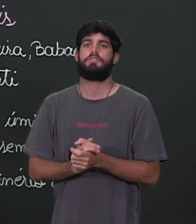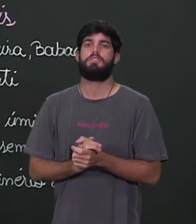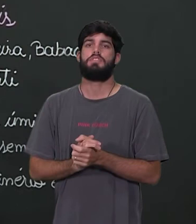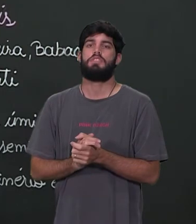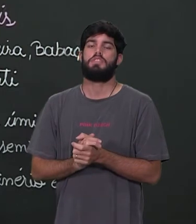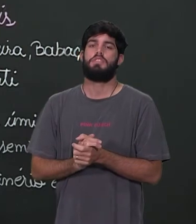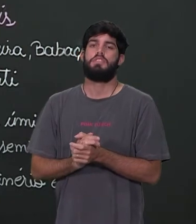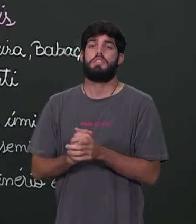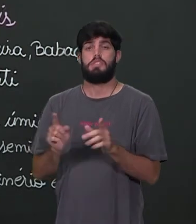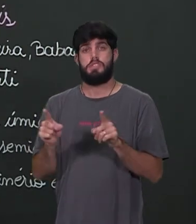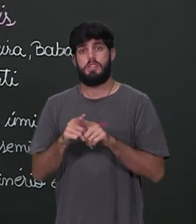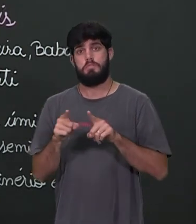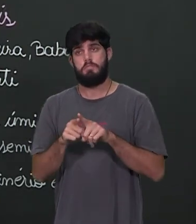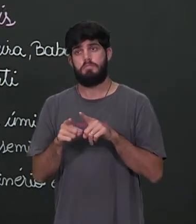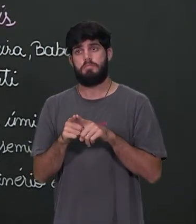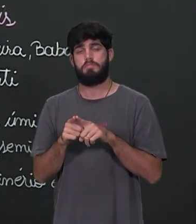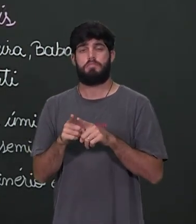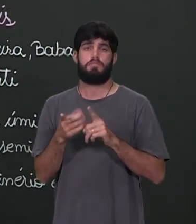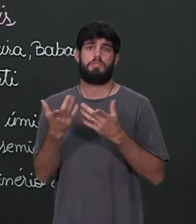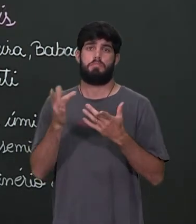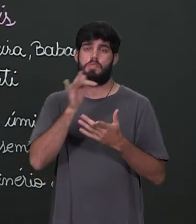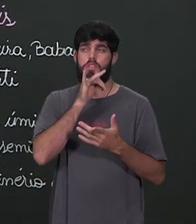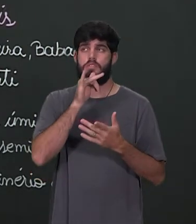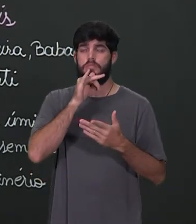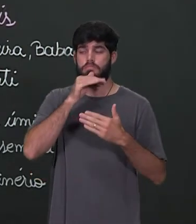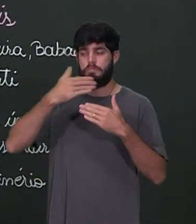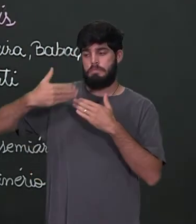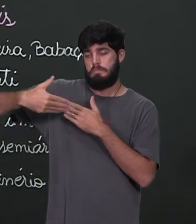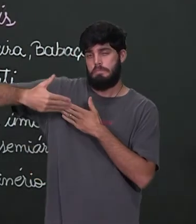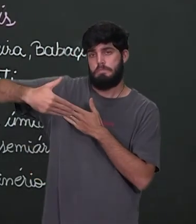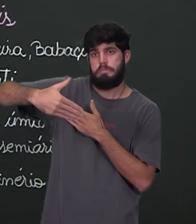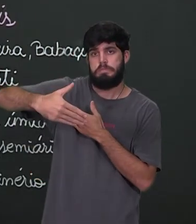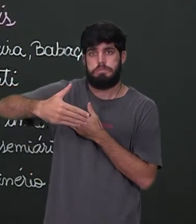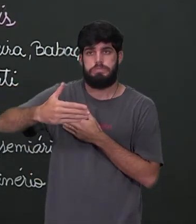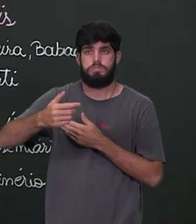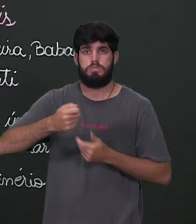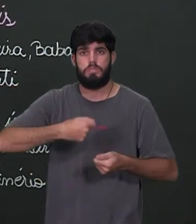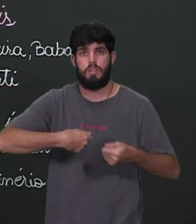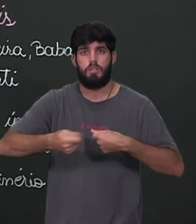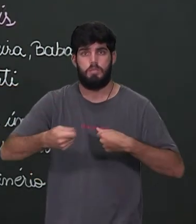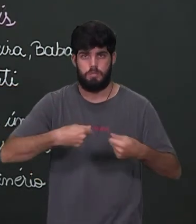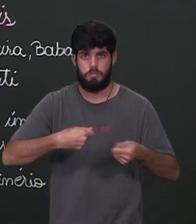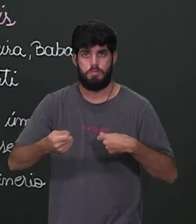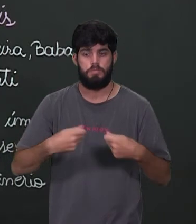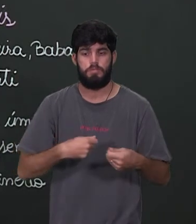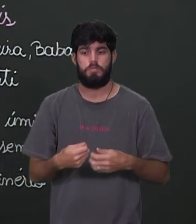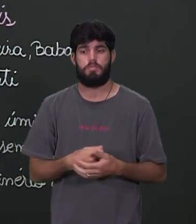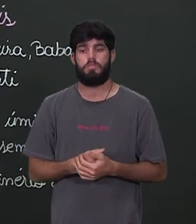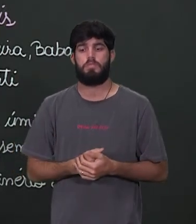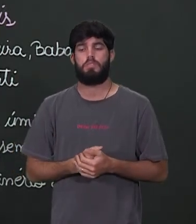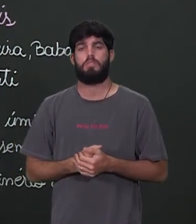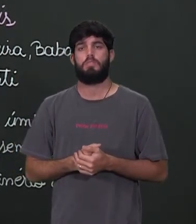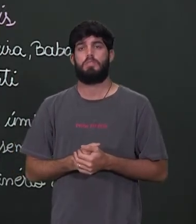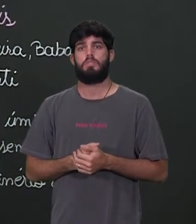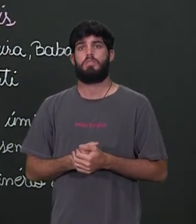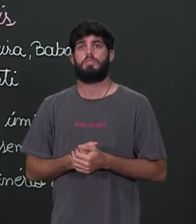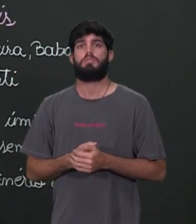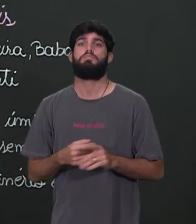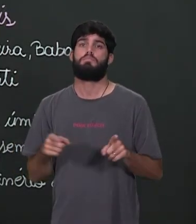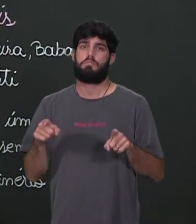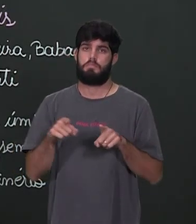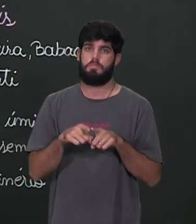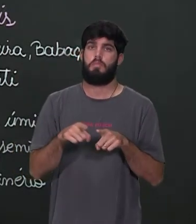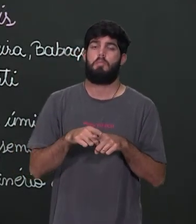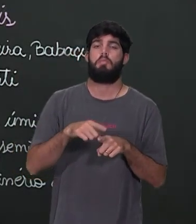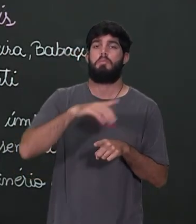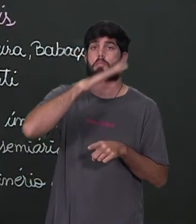uma origem de uma cadeia econômica, ali já que ela fornece diferentes serviços para a população no entorno e para todo o Brasil.